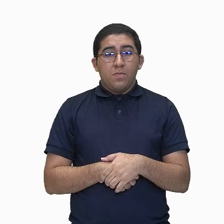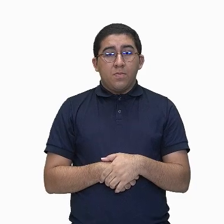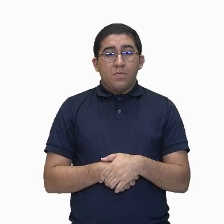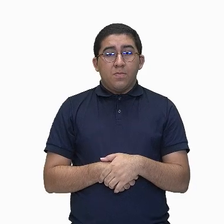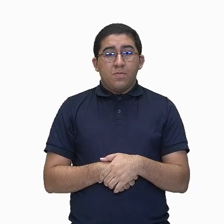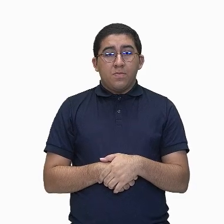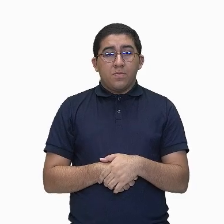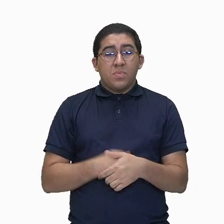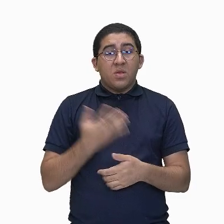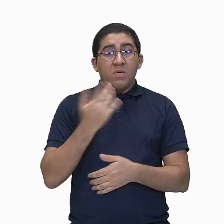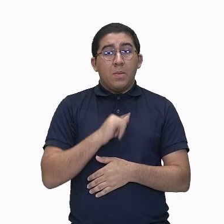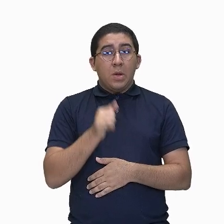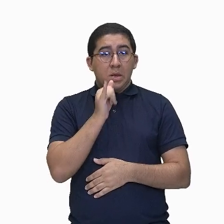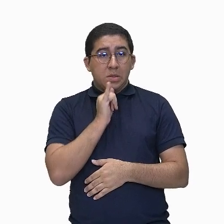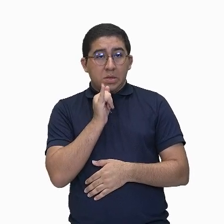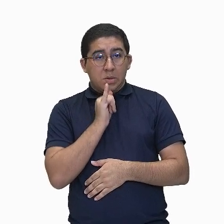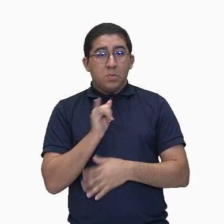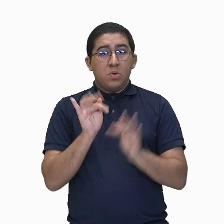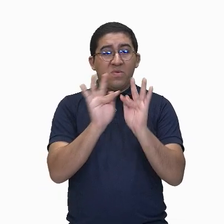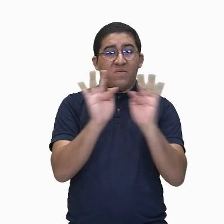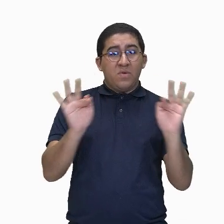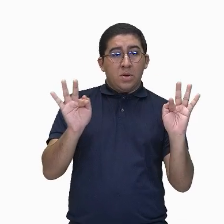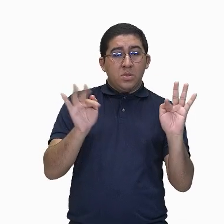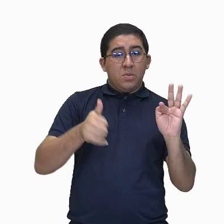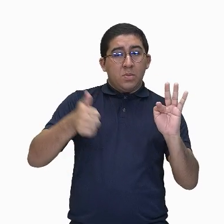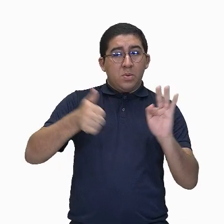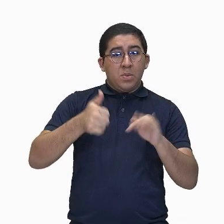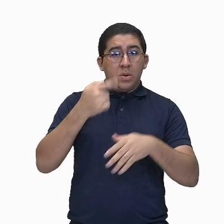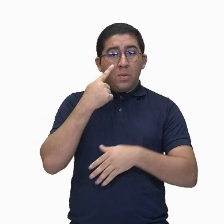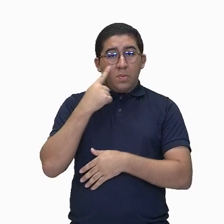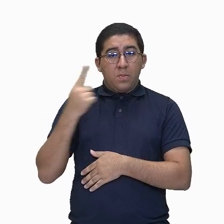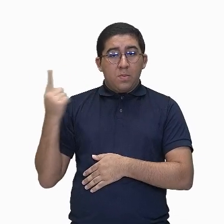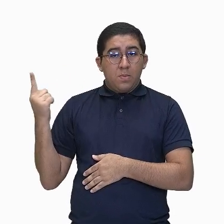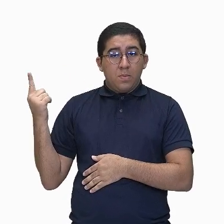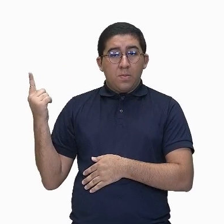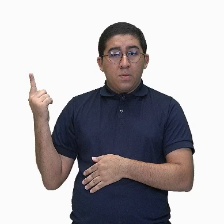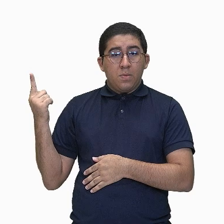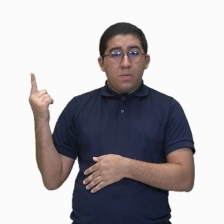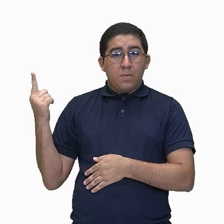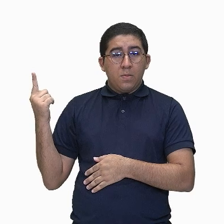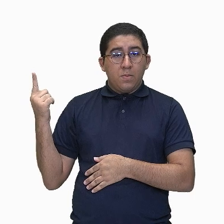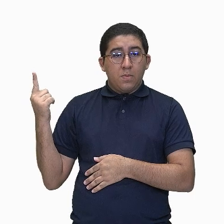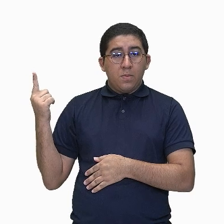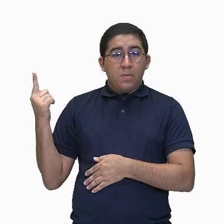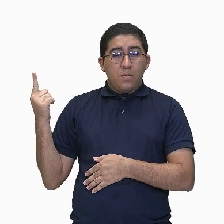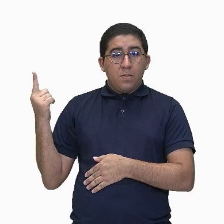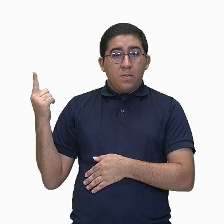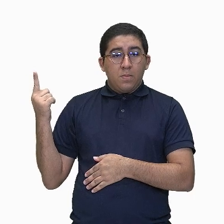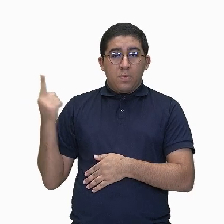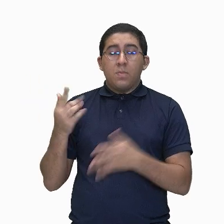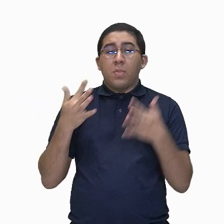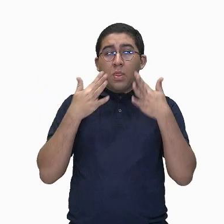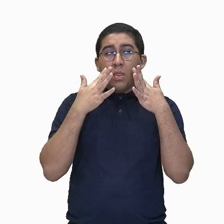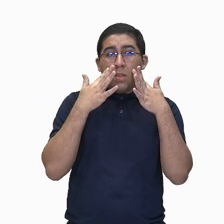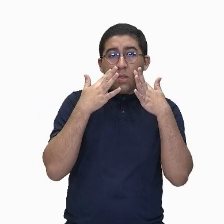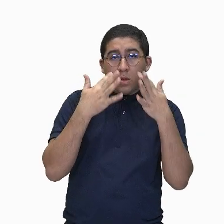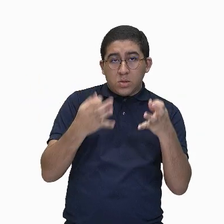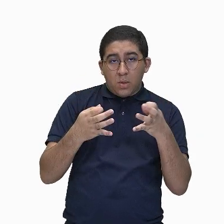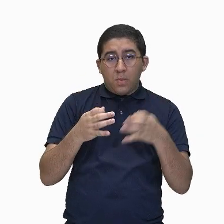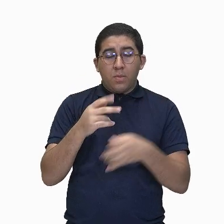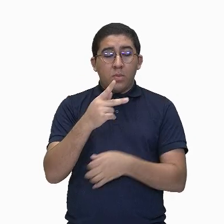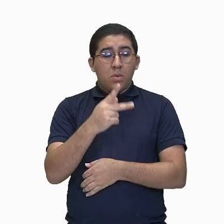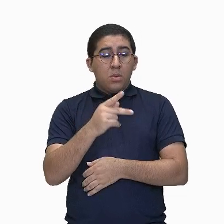Então, vamos ver os exemplos. Não sai agora, porque está chovendo. Então, observe aí, olha, que o porquê ele é